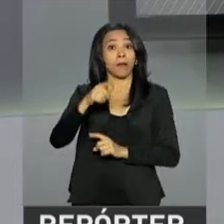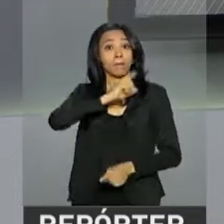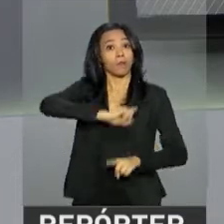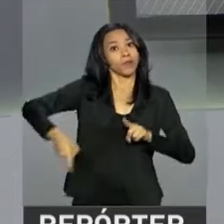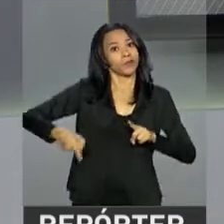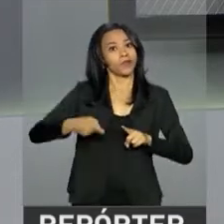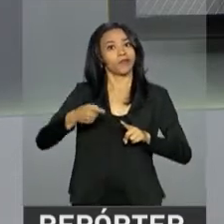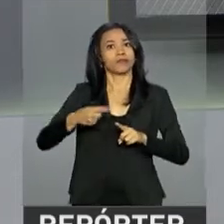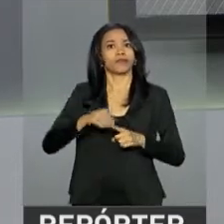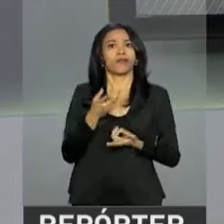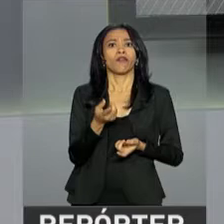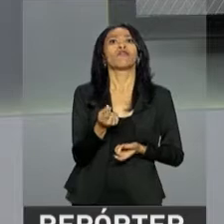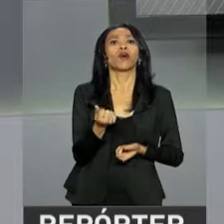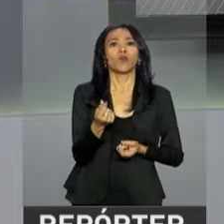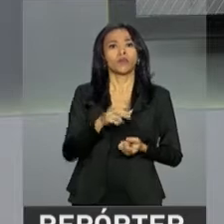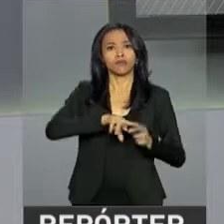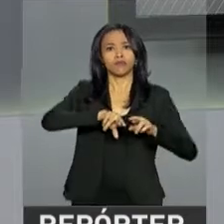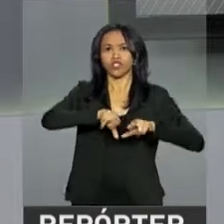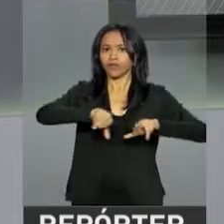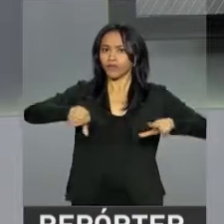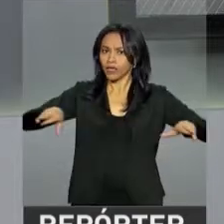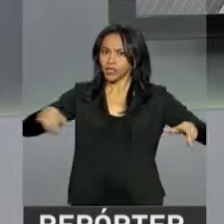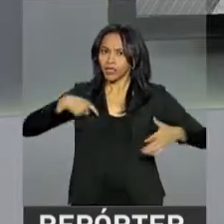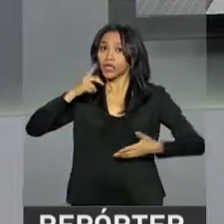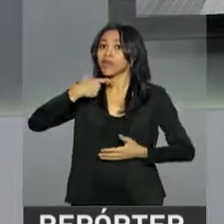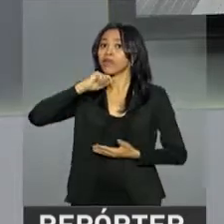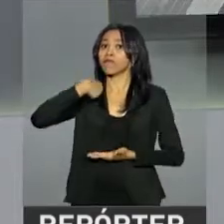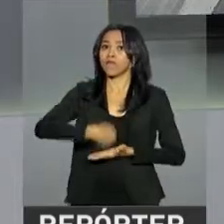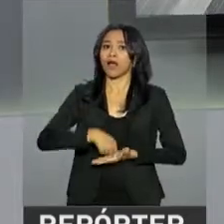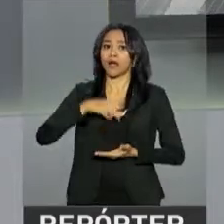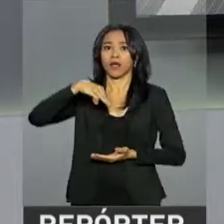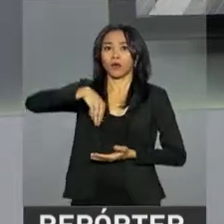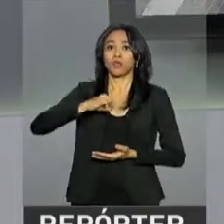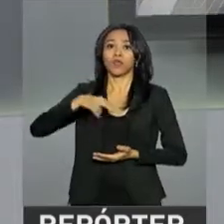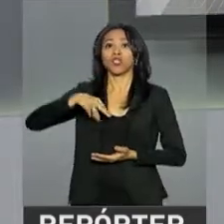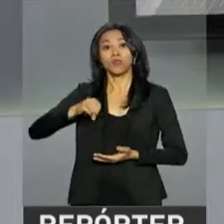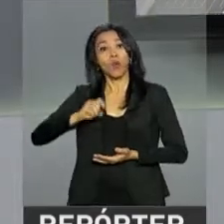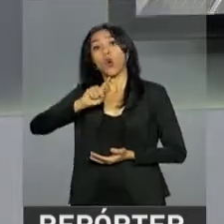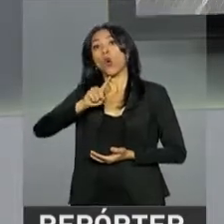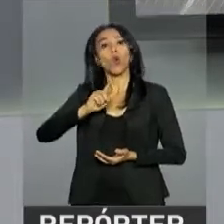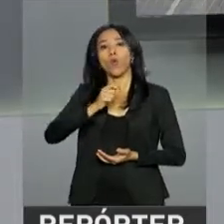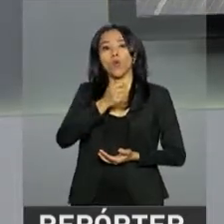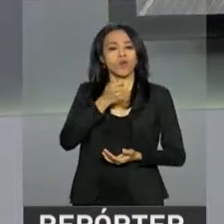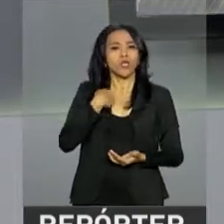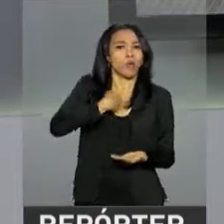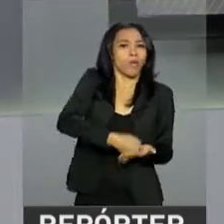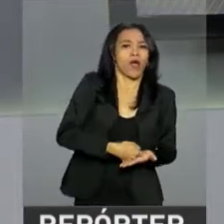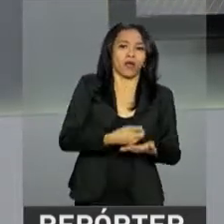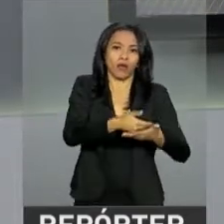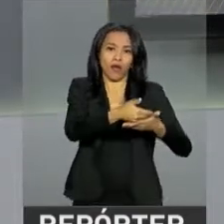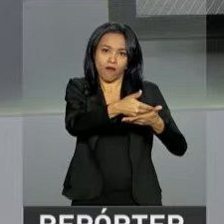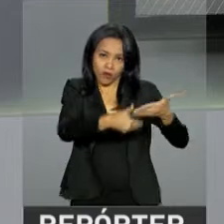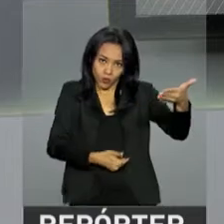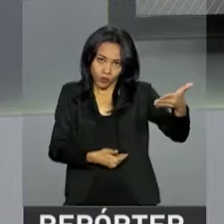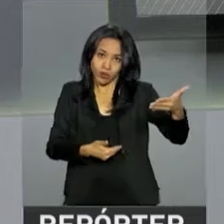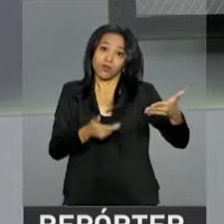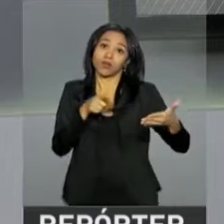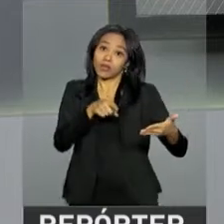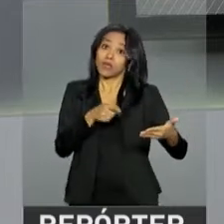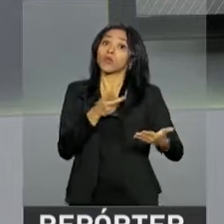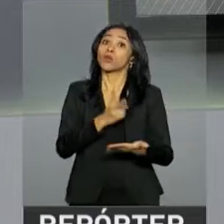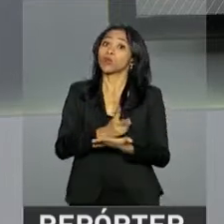taxas diferentes para quem paga o mínimo ou deixa de pagar a fatura mas atenção os juros encargos